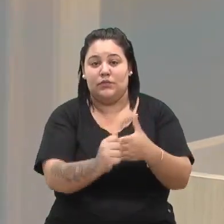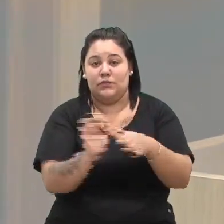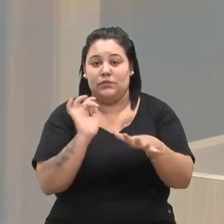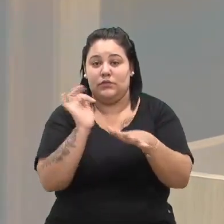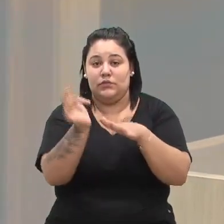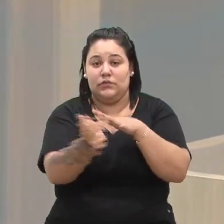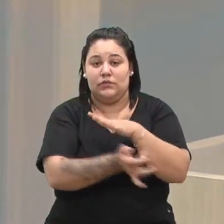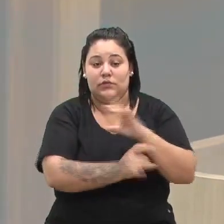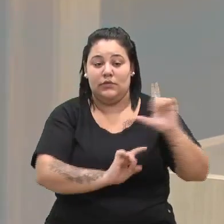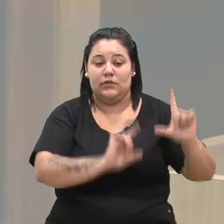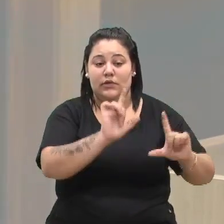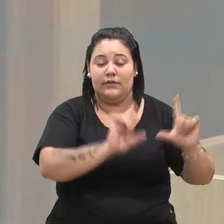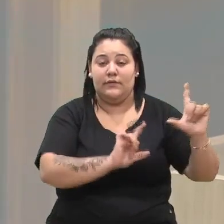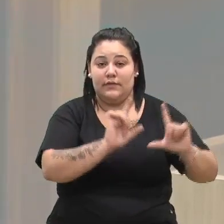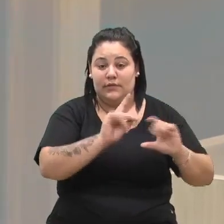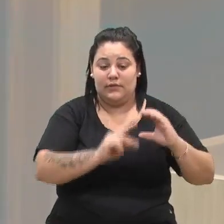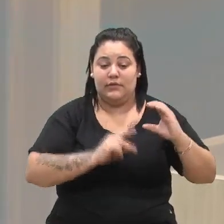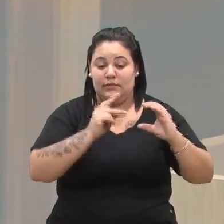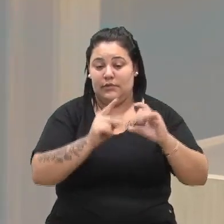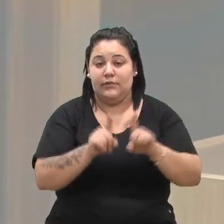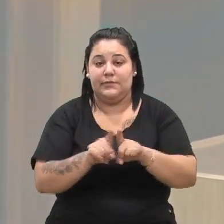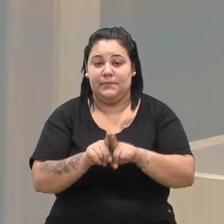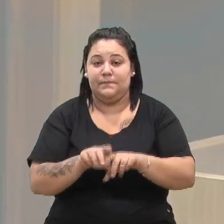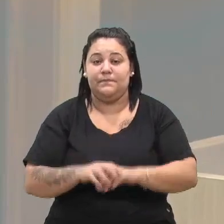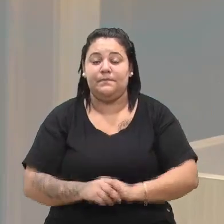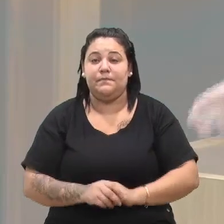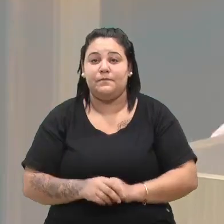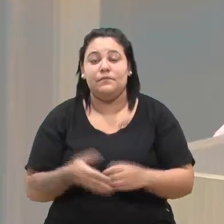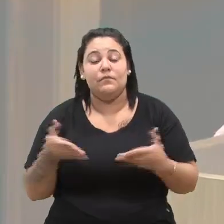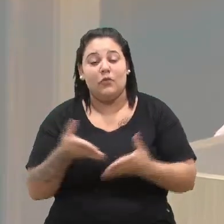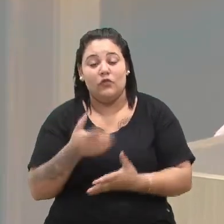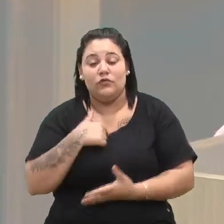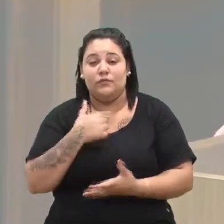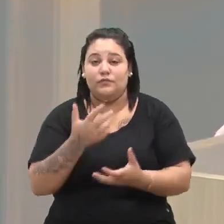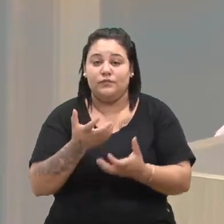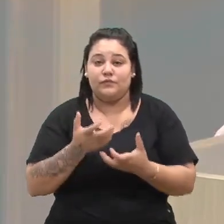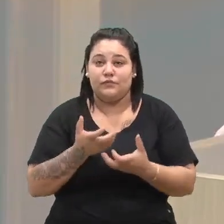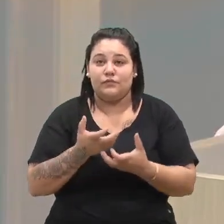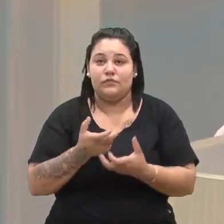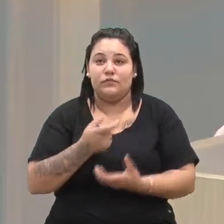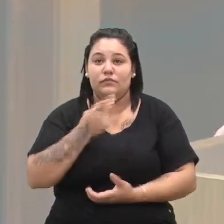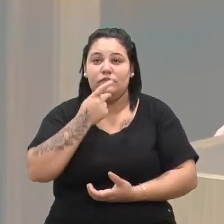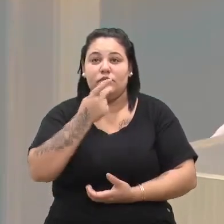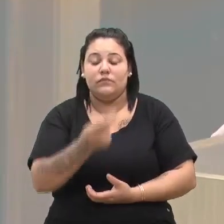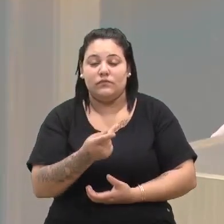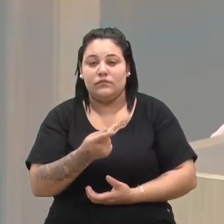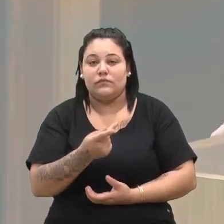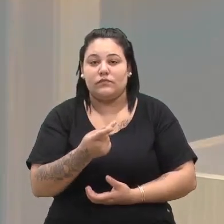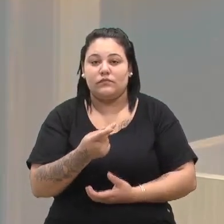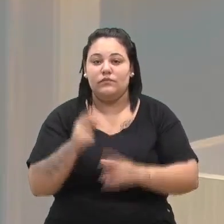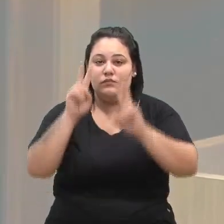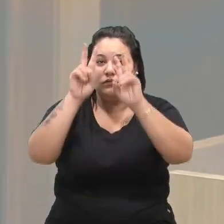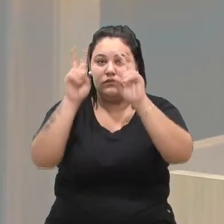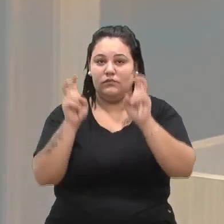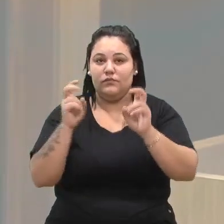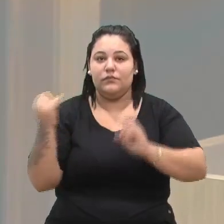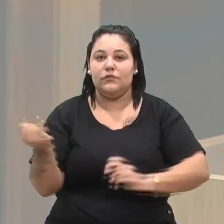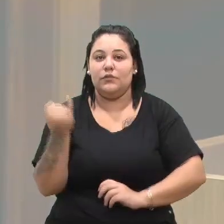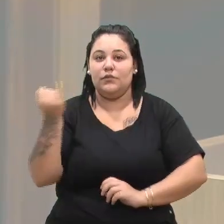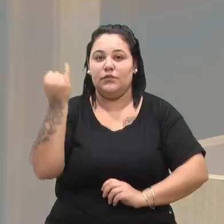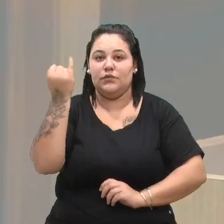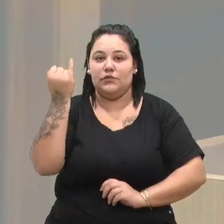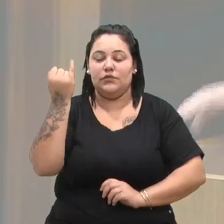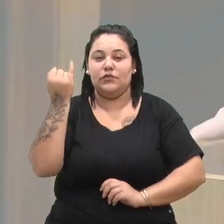pela TV Câmara. Eu hoje gostaria de falar de um tema muito importante e que